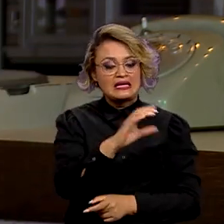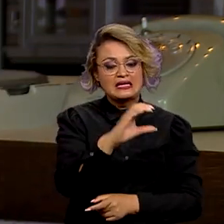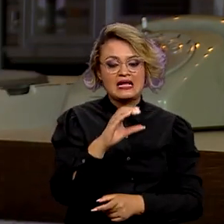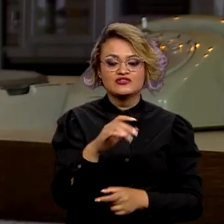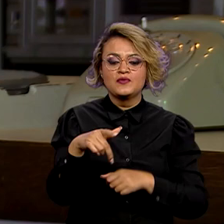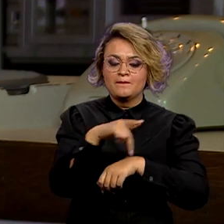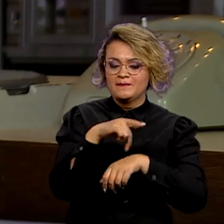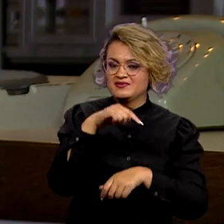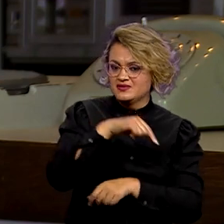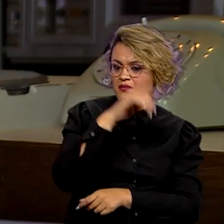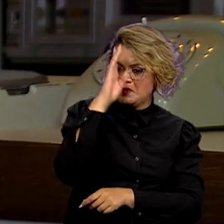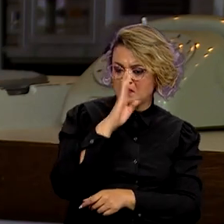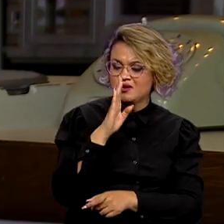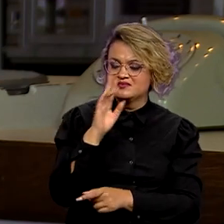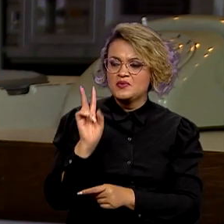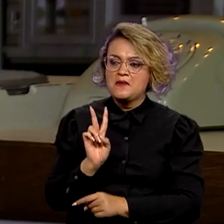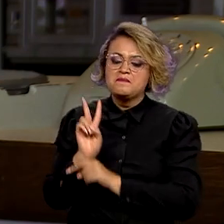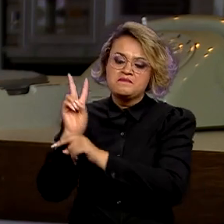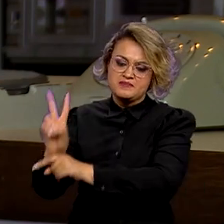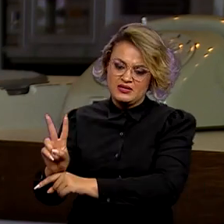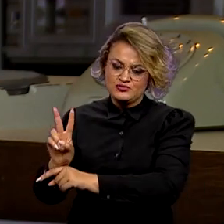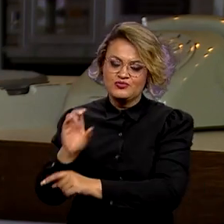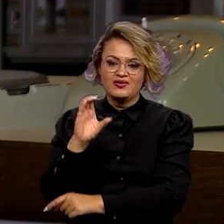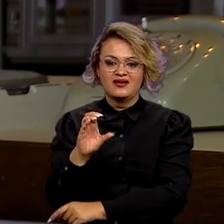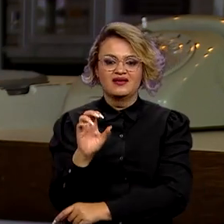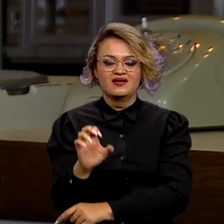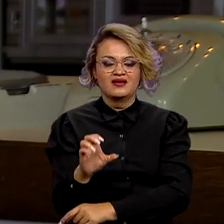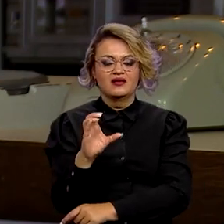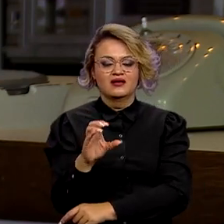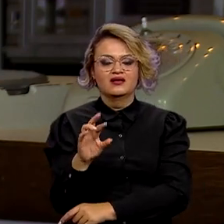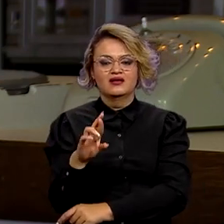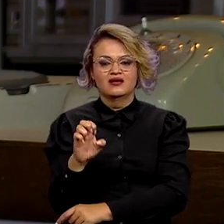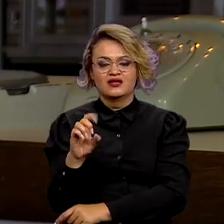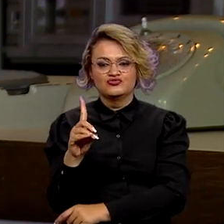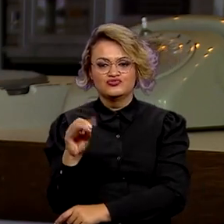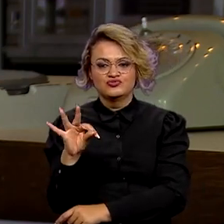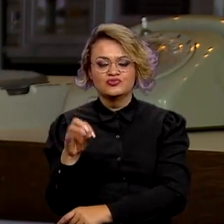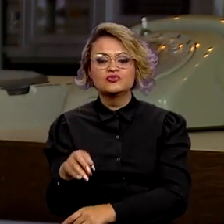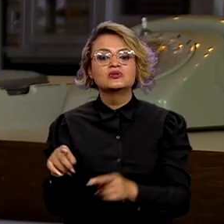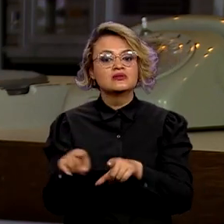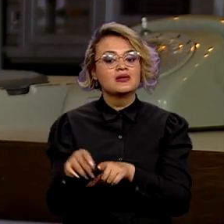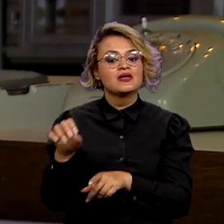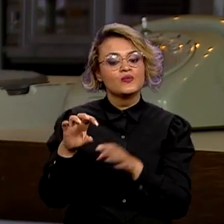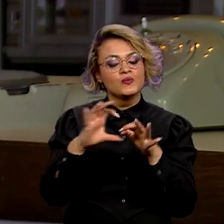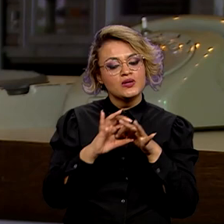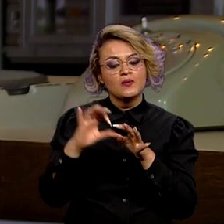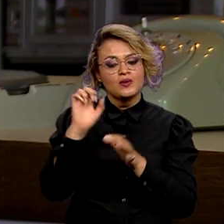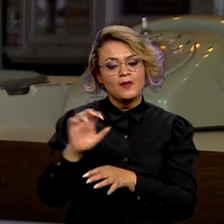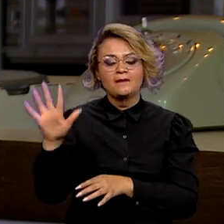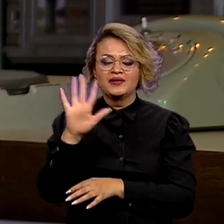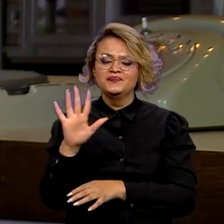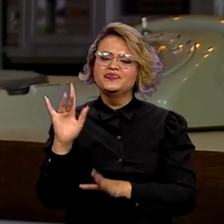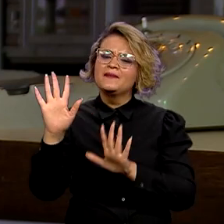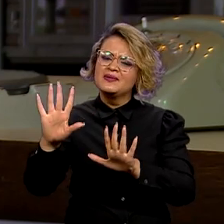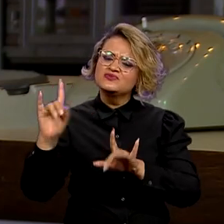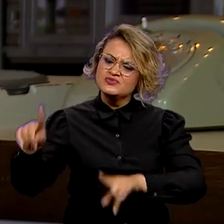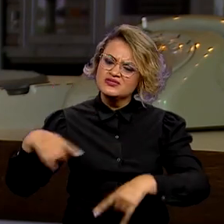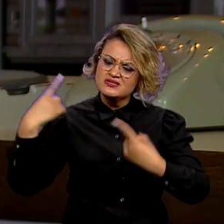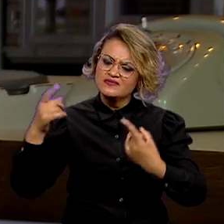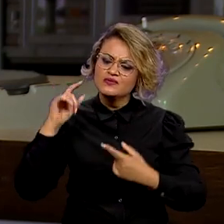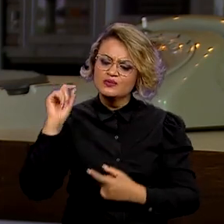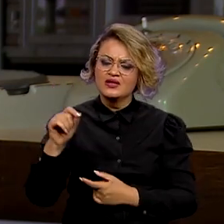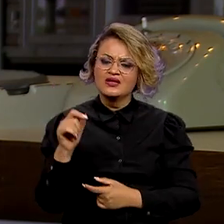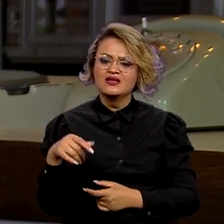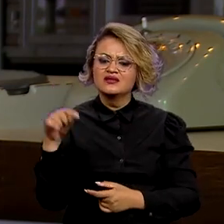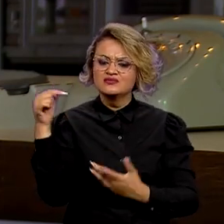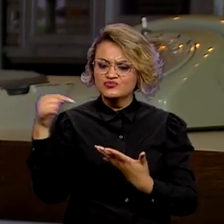países como o Brasil. E a mesma coisa pode acontecer com a União Europeia. Qual é o desafio? É que esses créditos